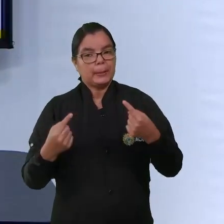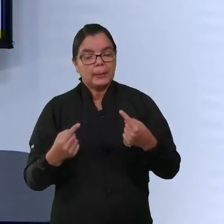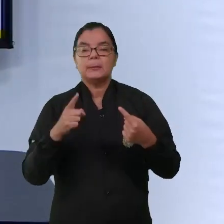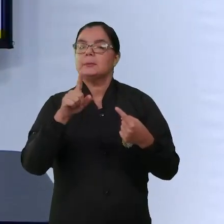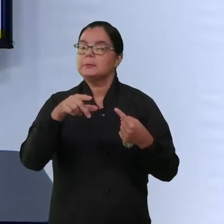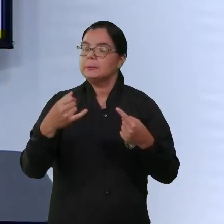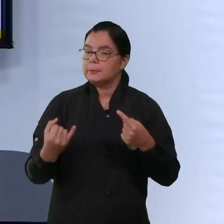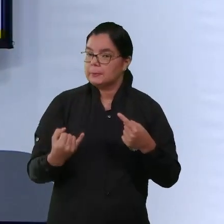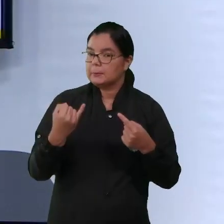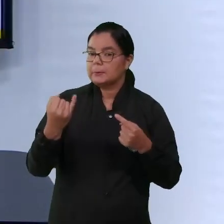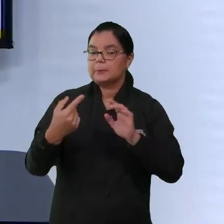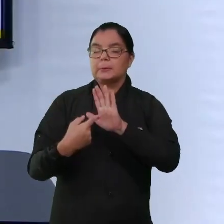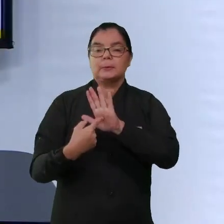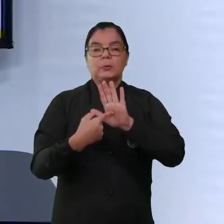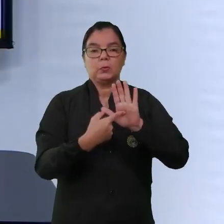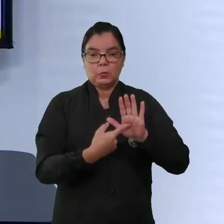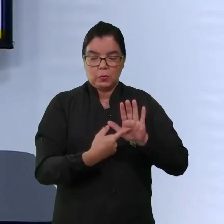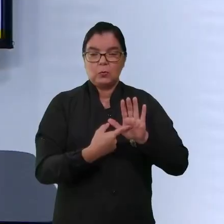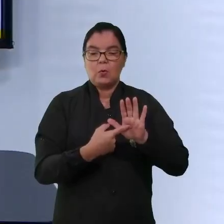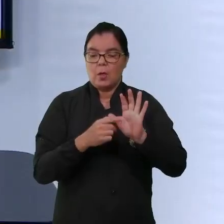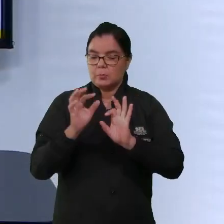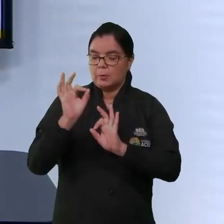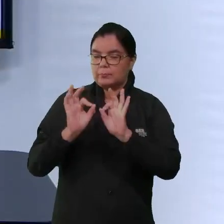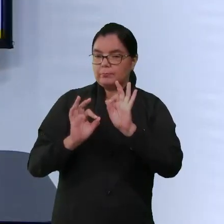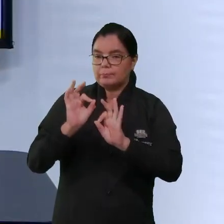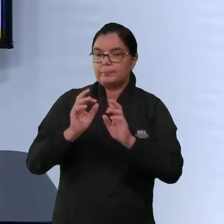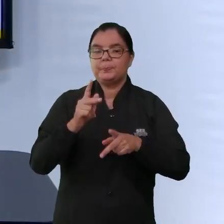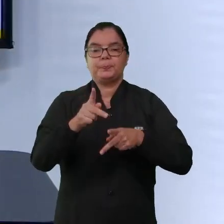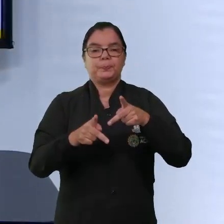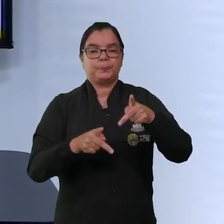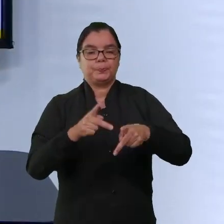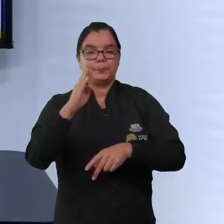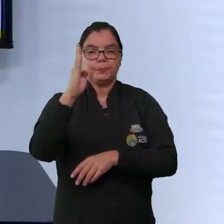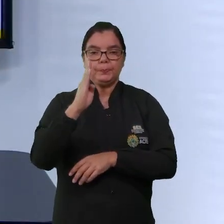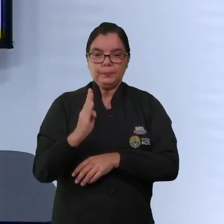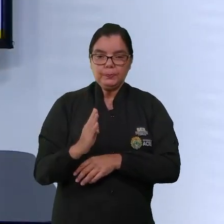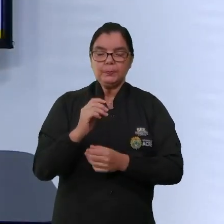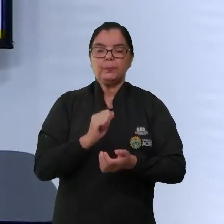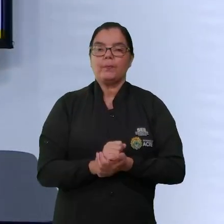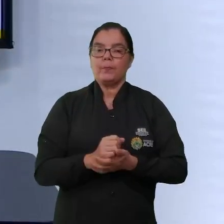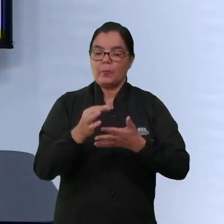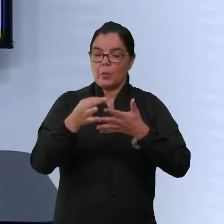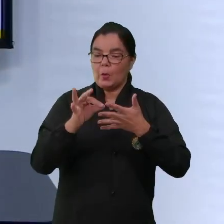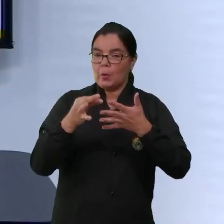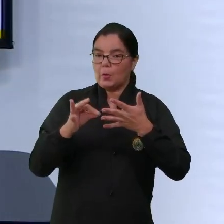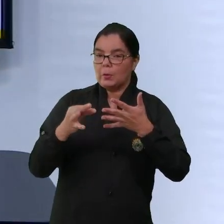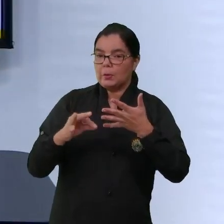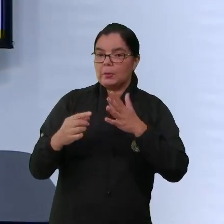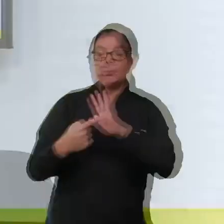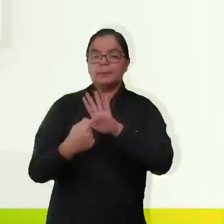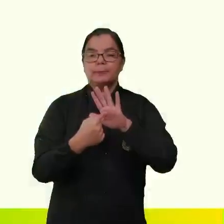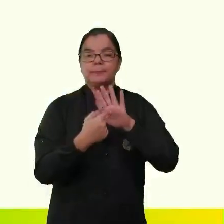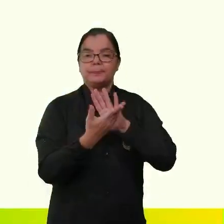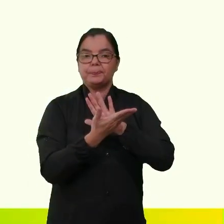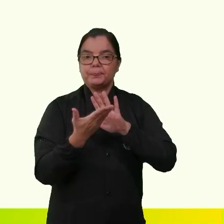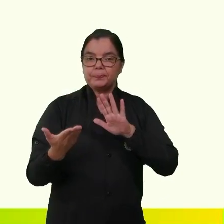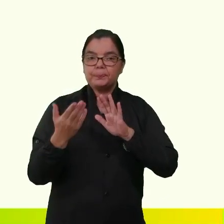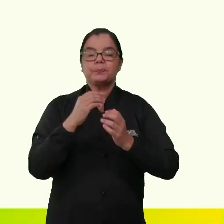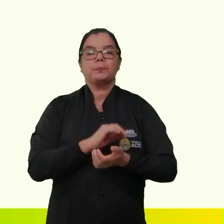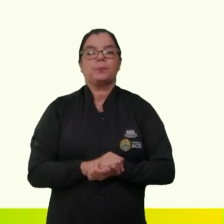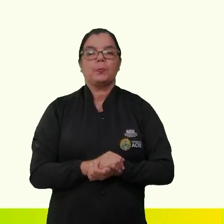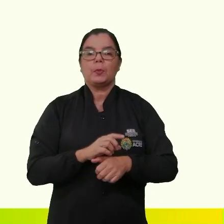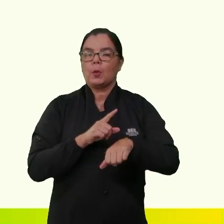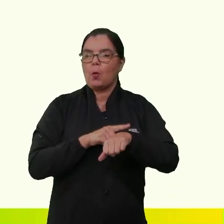muito importante para mostrar essa composição do povo brasileiro. Quanto aos elementos que aparecem aí na tela para vocês,